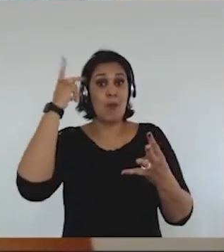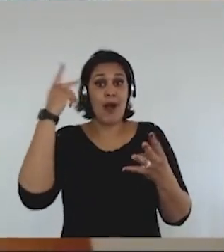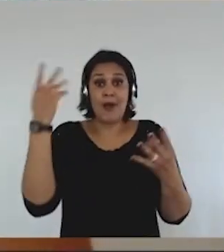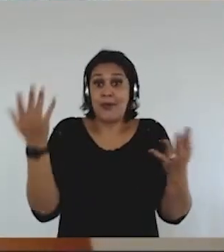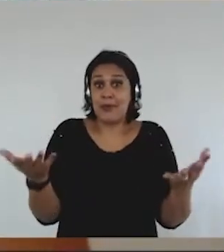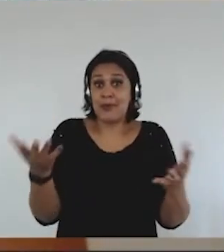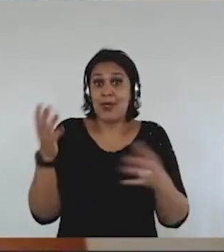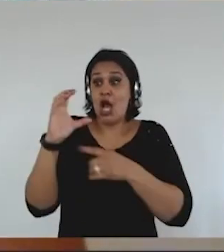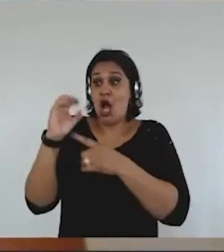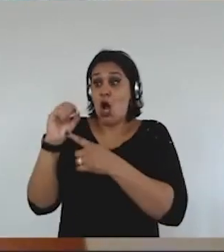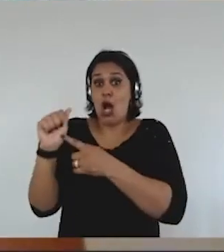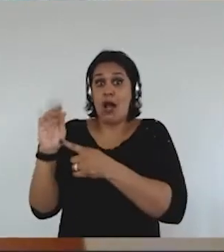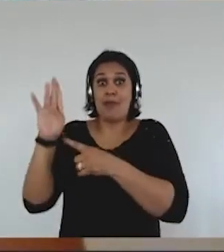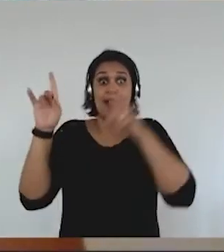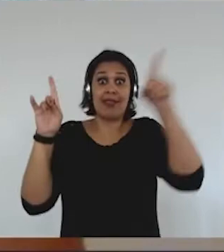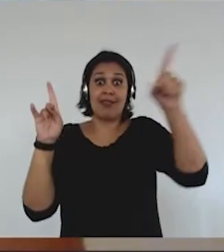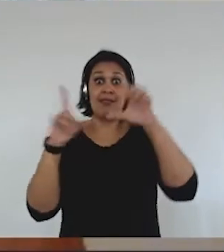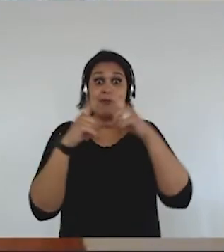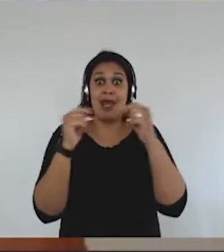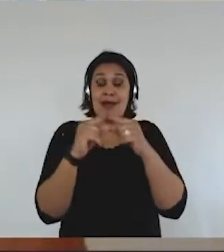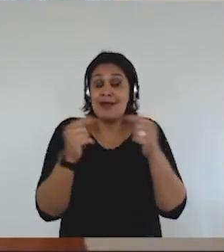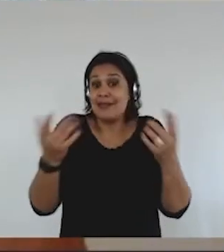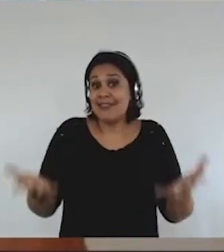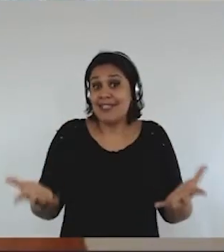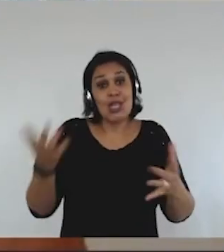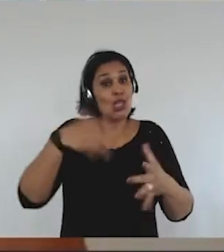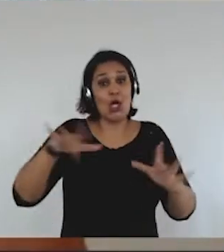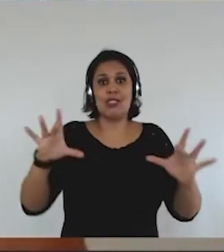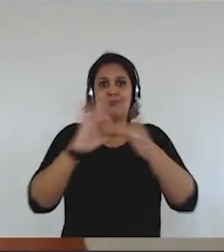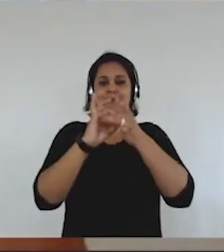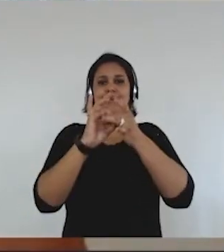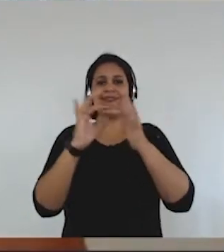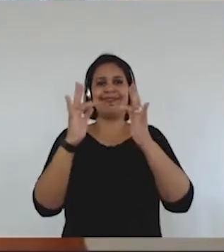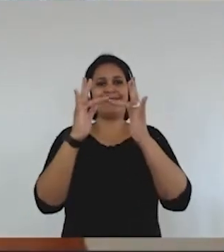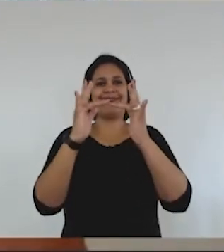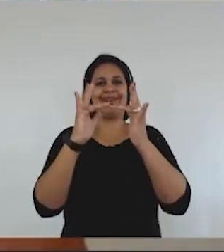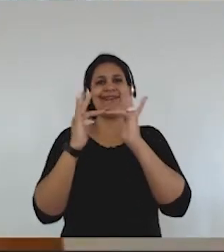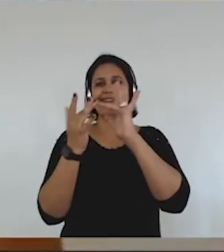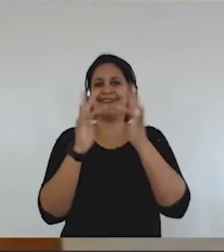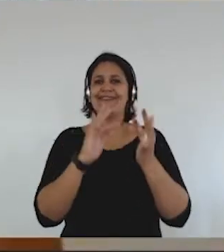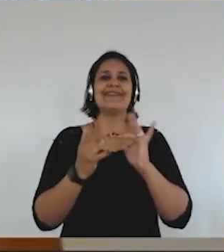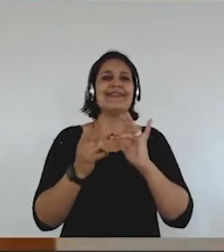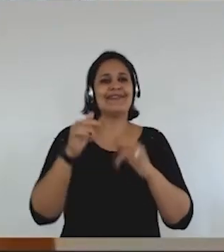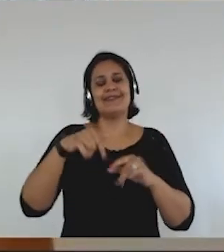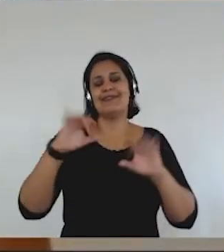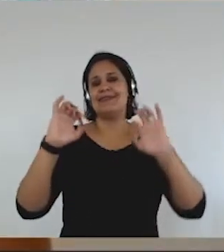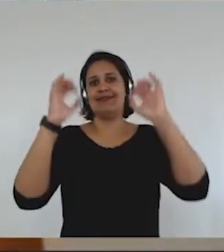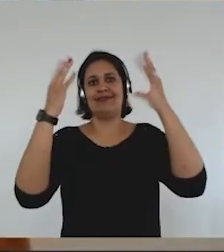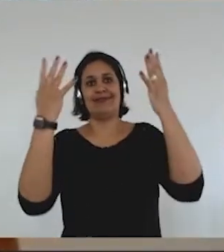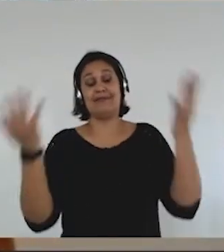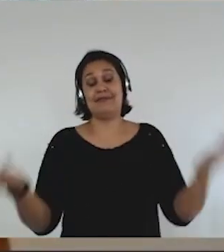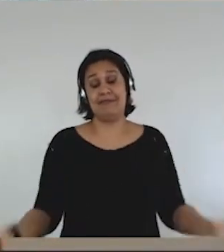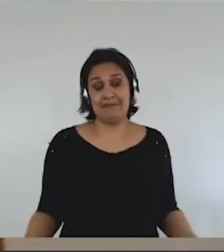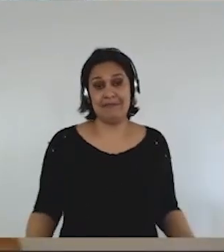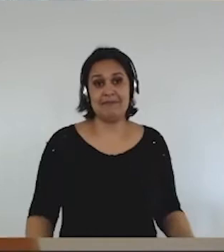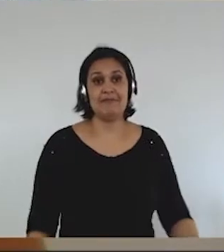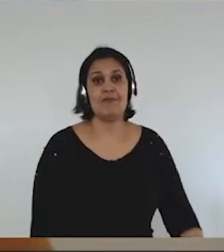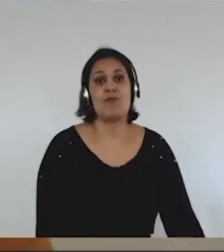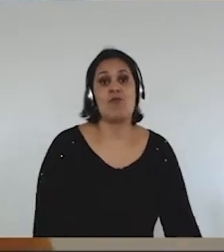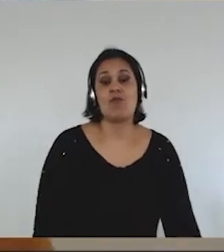da OAB lá no Distrito Federal, e estamos todos juntos nesse maior evento belíssimo. E com